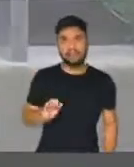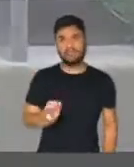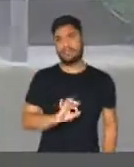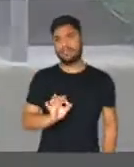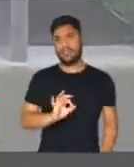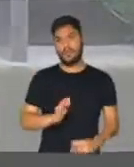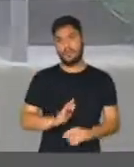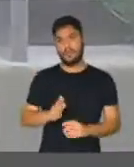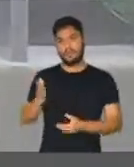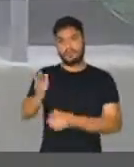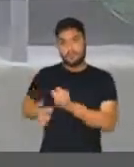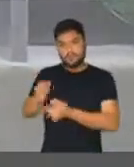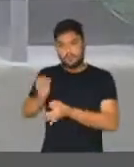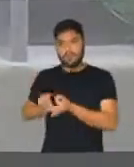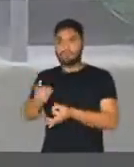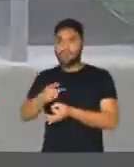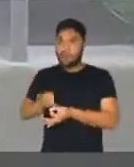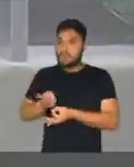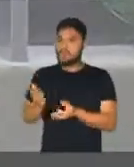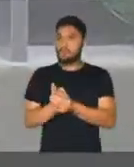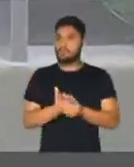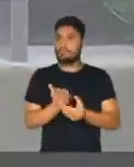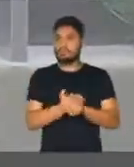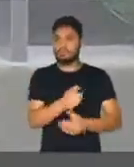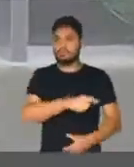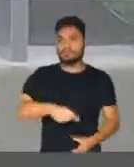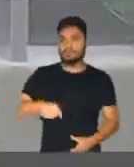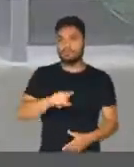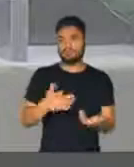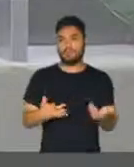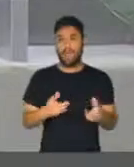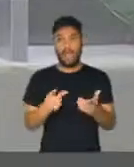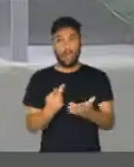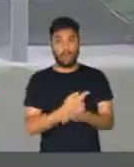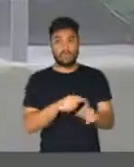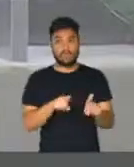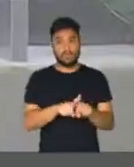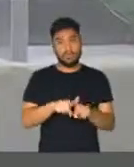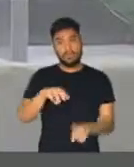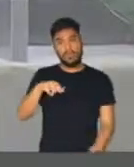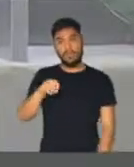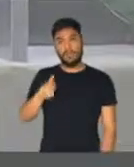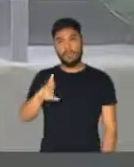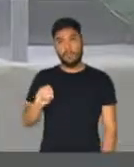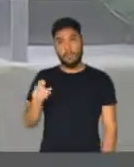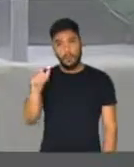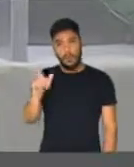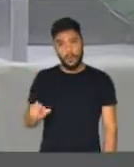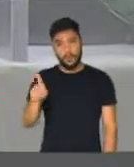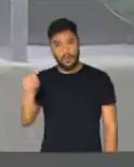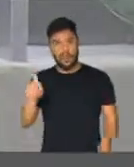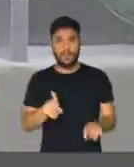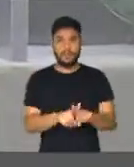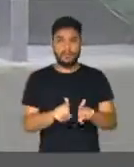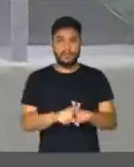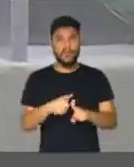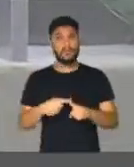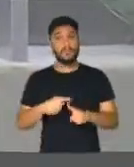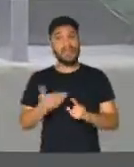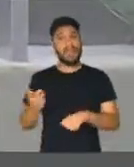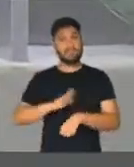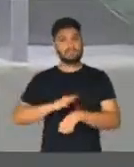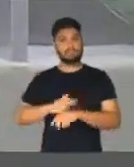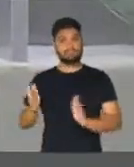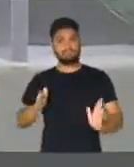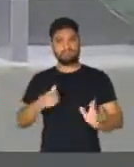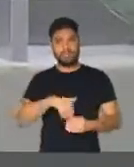aparato judicial, como aconteceu nesse caso, e aconteceu com o Sérgio Moro também, que durante o processo